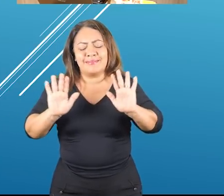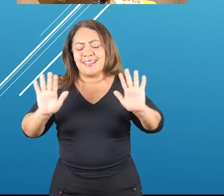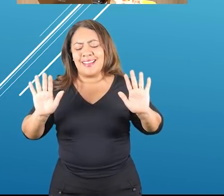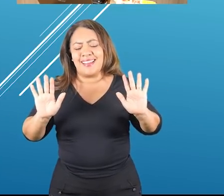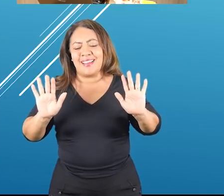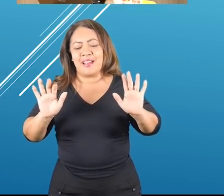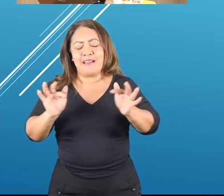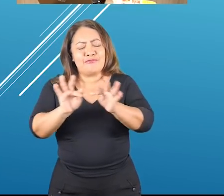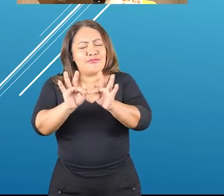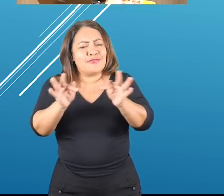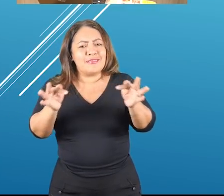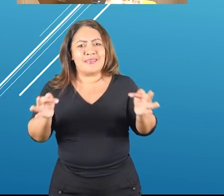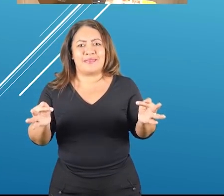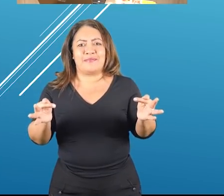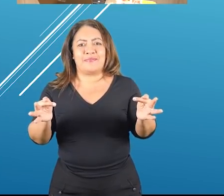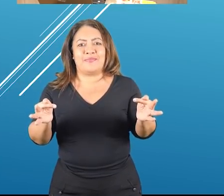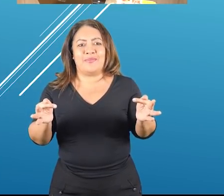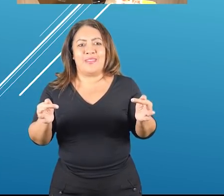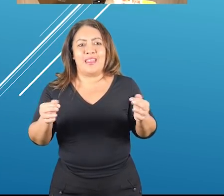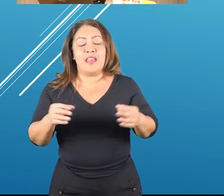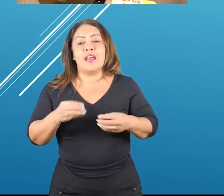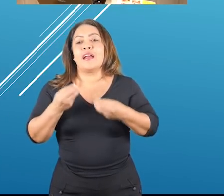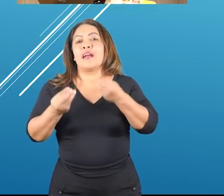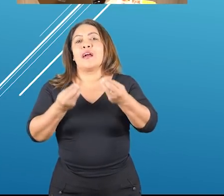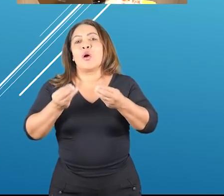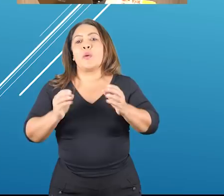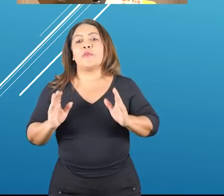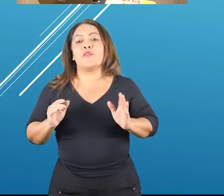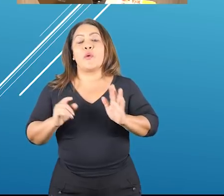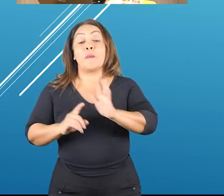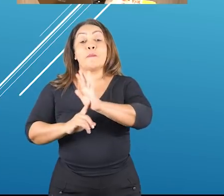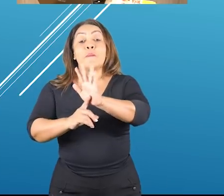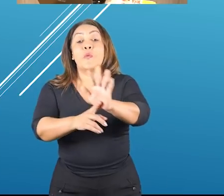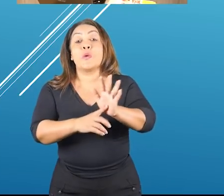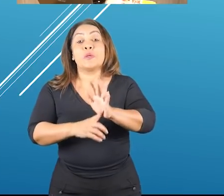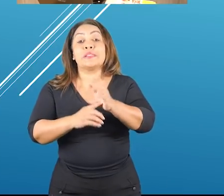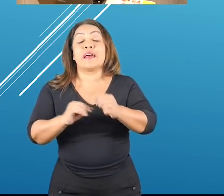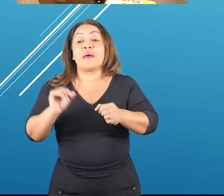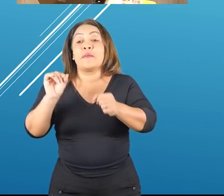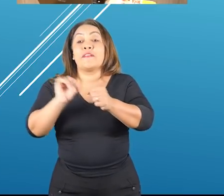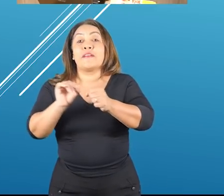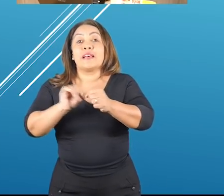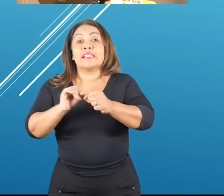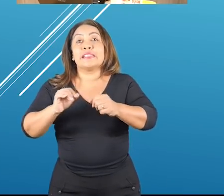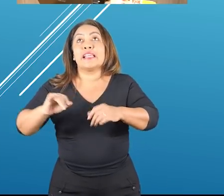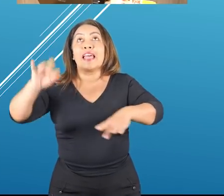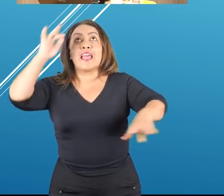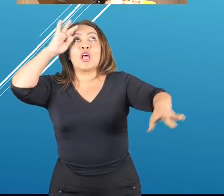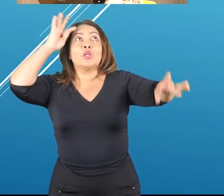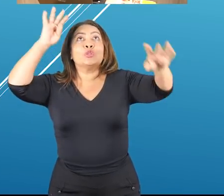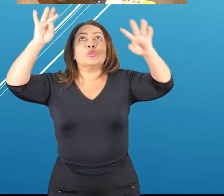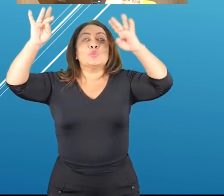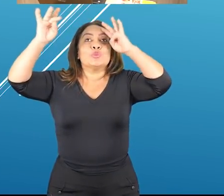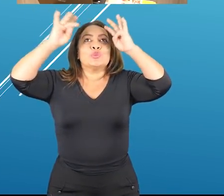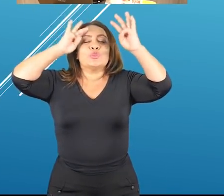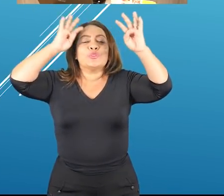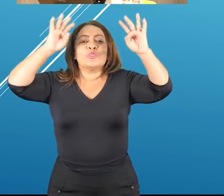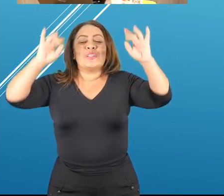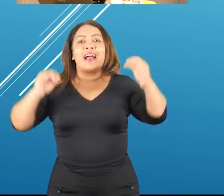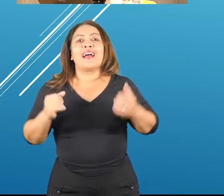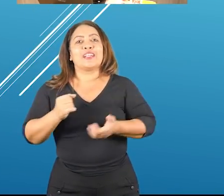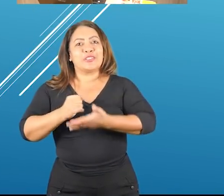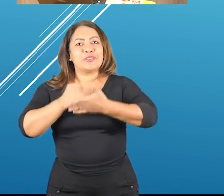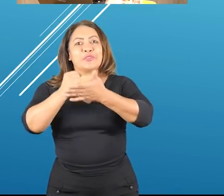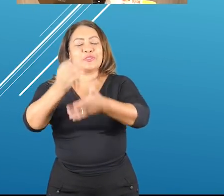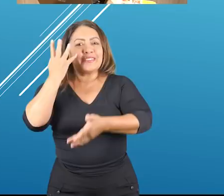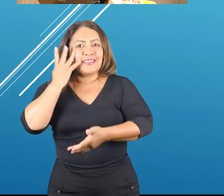vou evidenciar, vou promover esse espaço para a criança brincar de faz de conta. A questão do